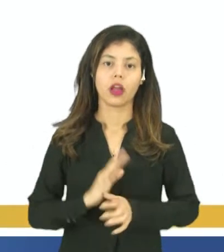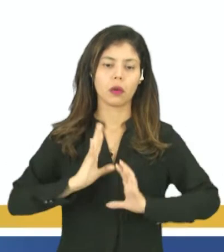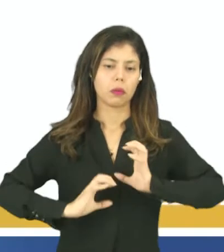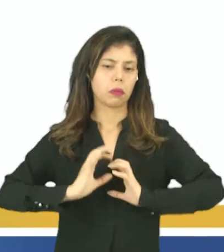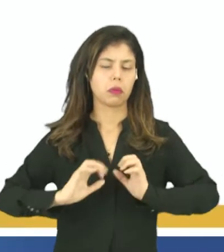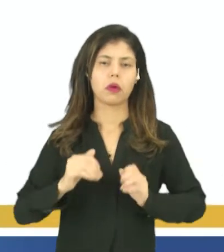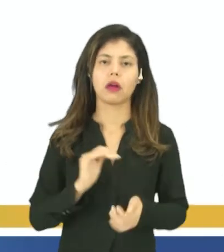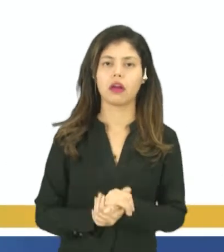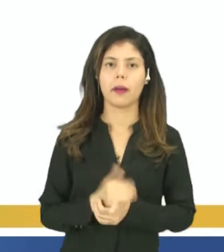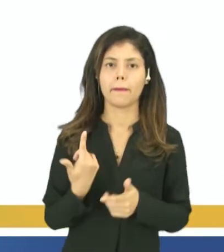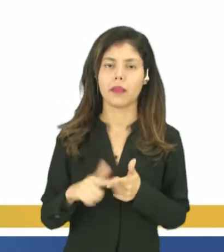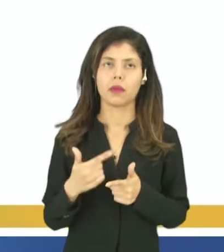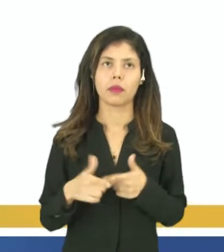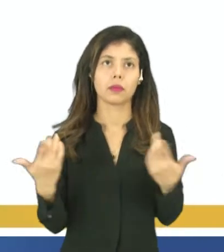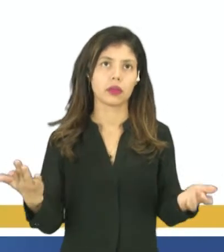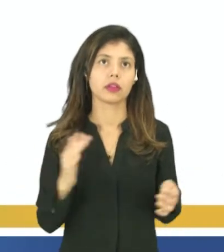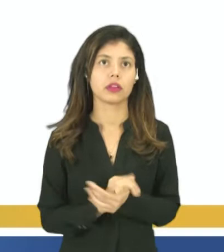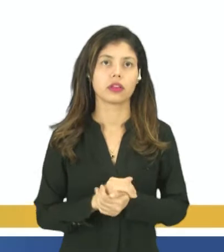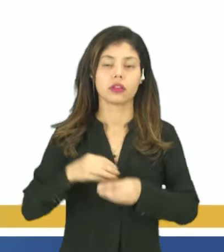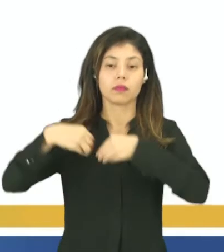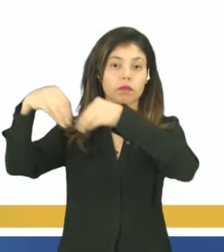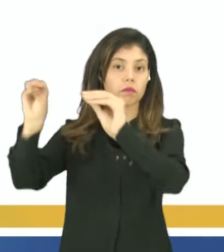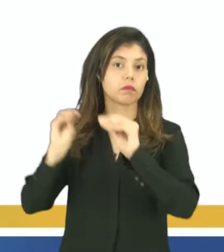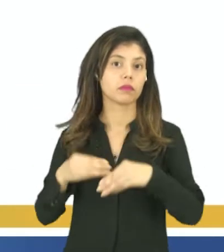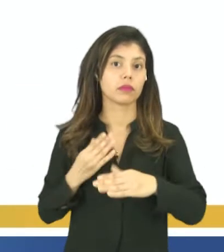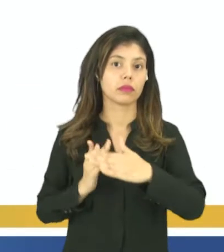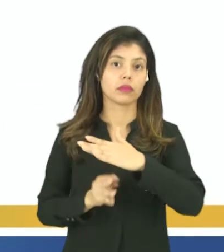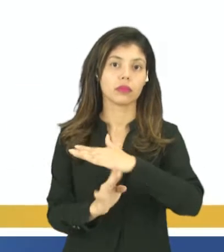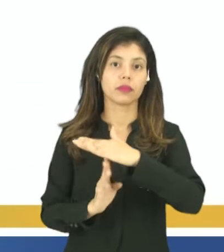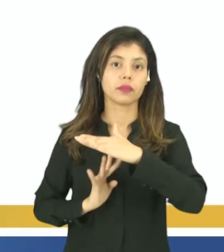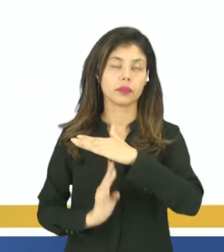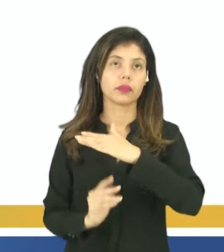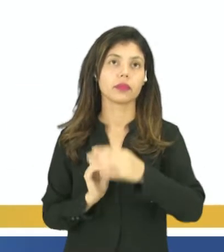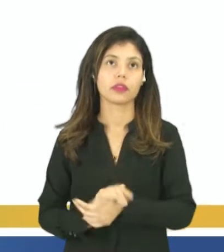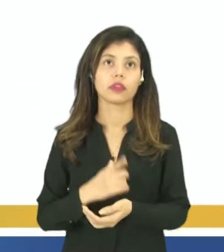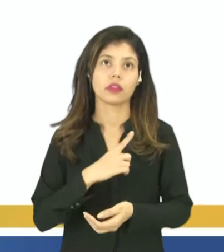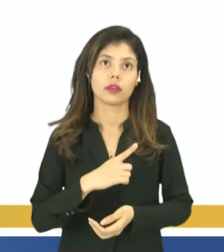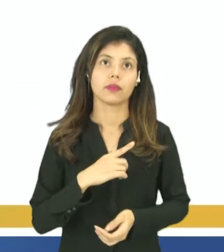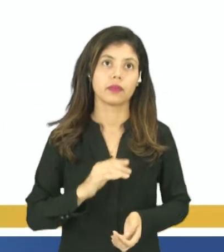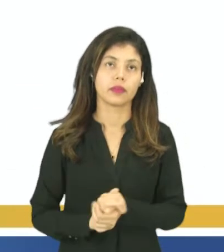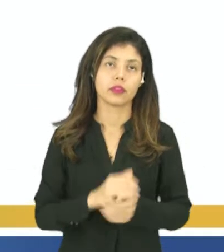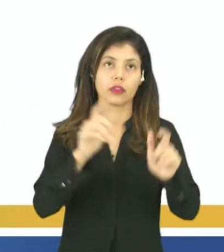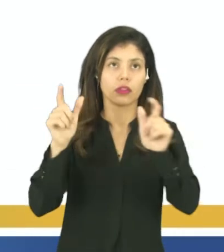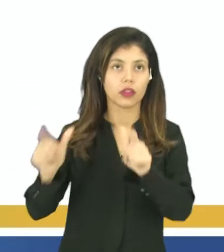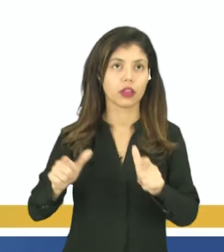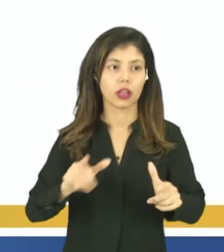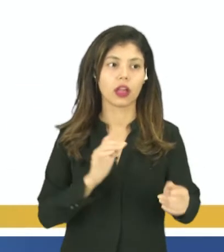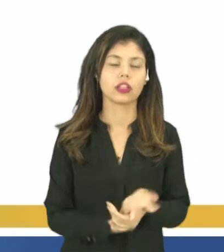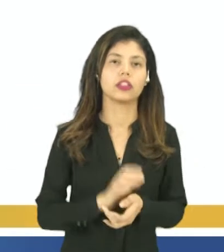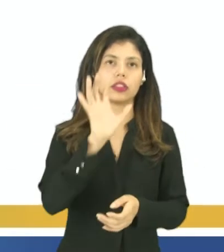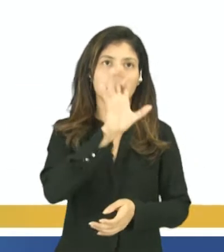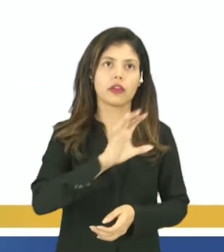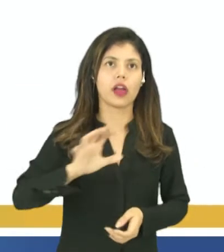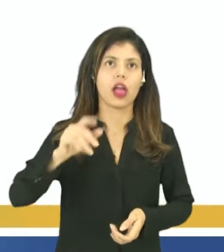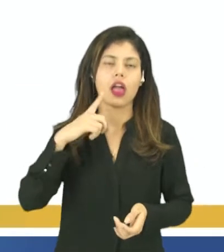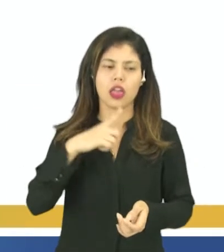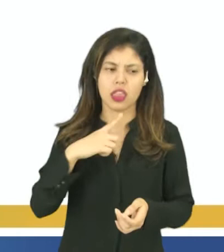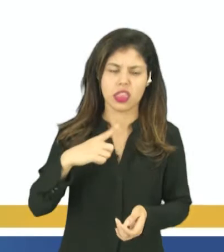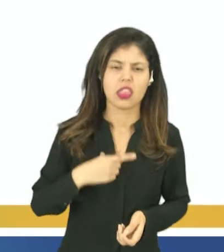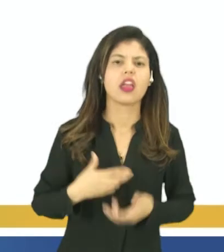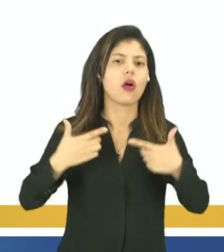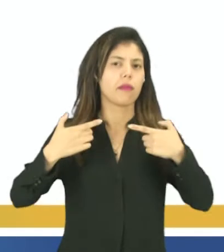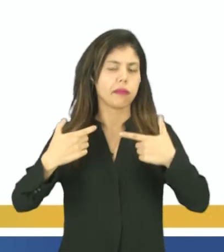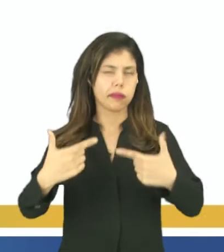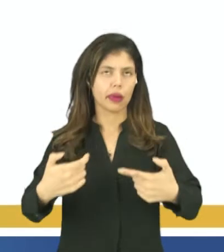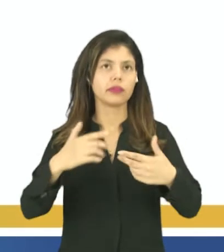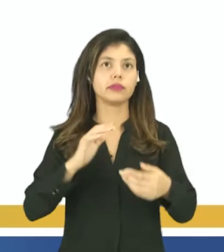por questões de imigração. E, nesse caso, litígios, áreas fronteiriças que causam tensões de guerra.